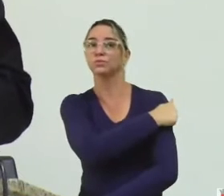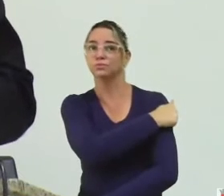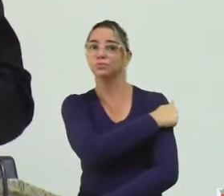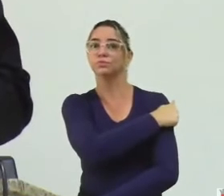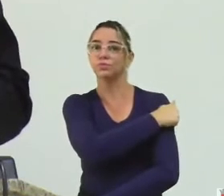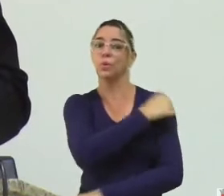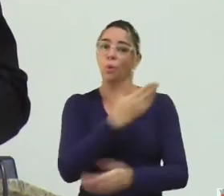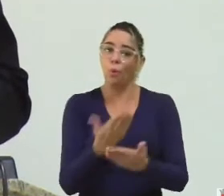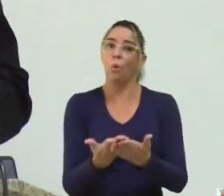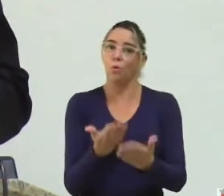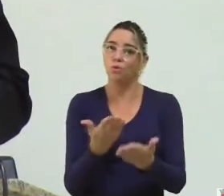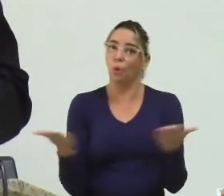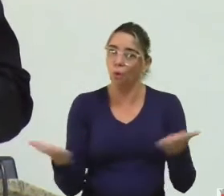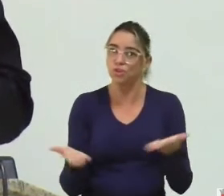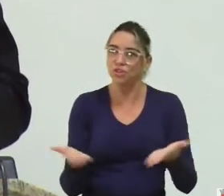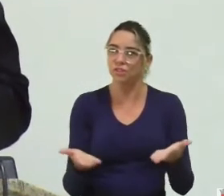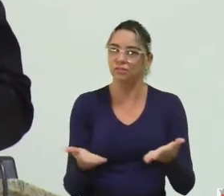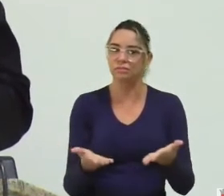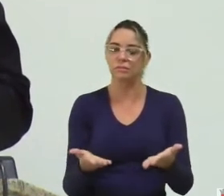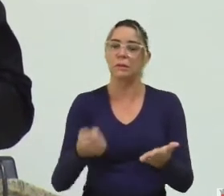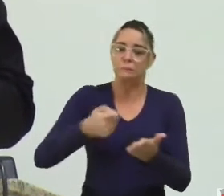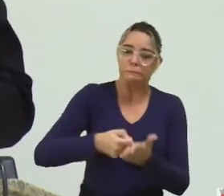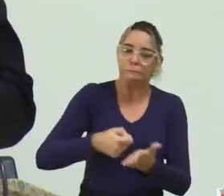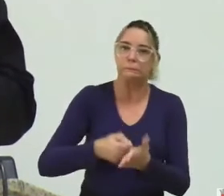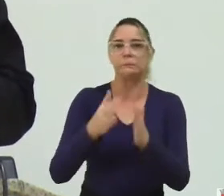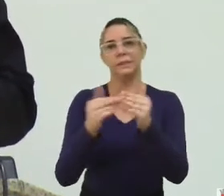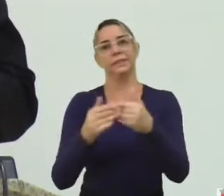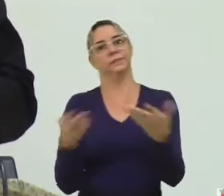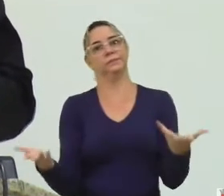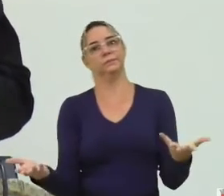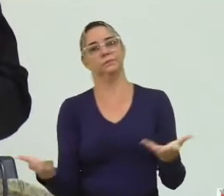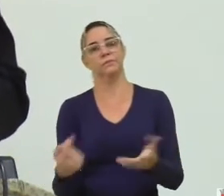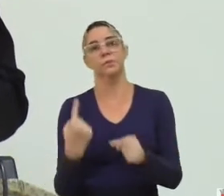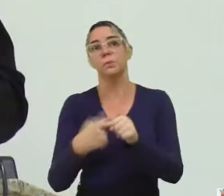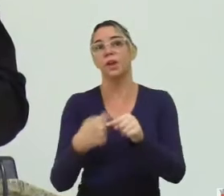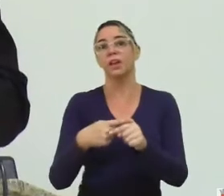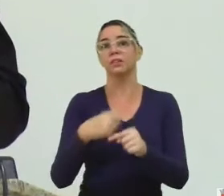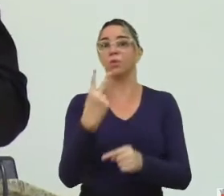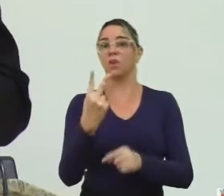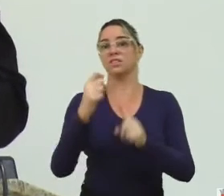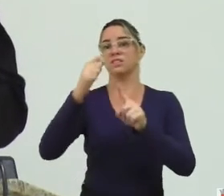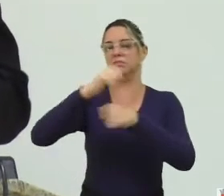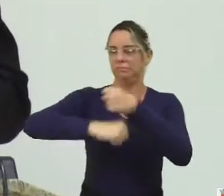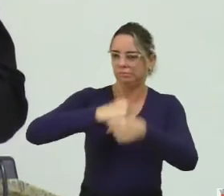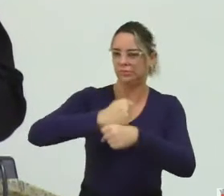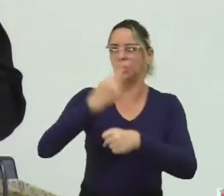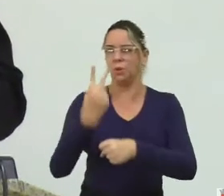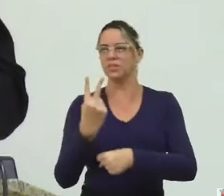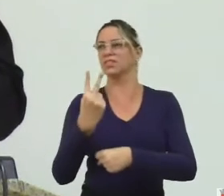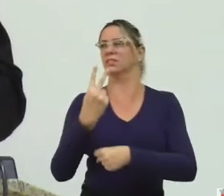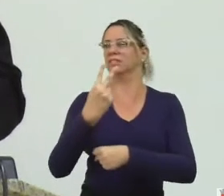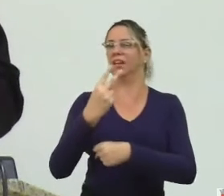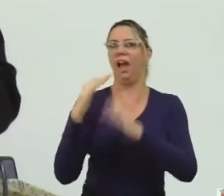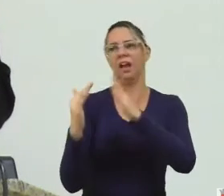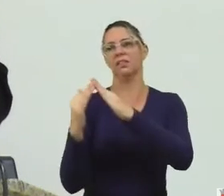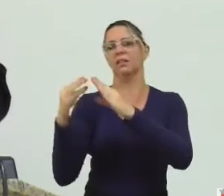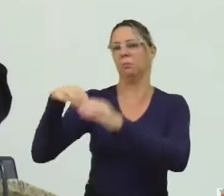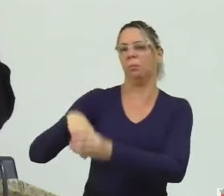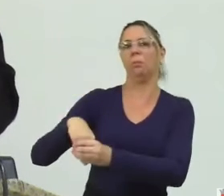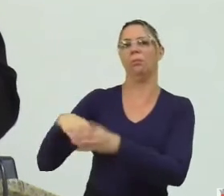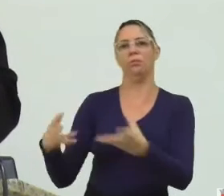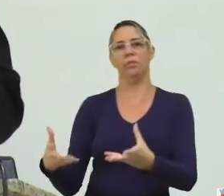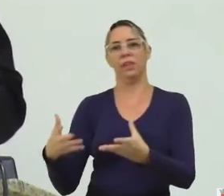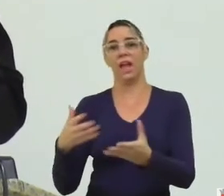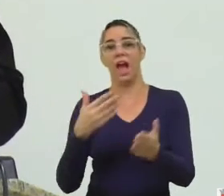começam a cobrar, porque muitos passaram aí 2 anos em casa ou fazendo aulas remotas com dificuldade